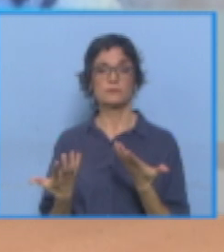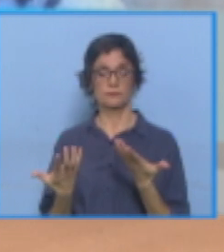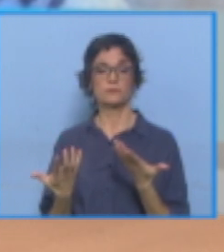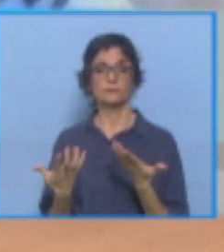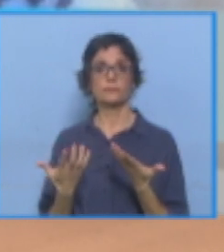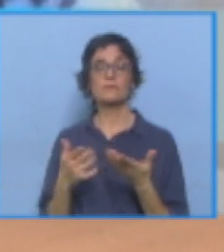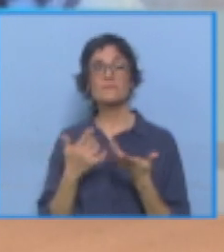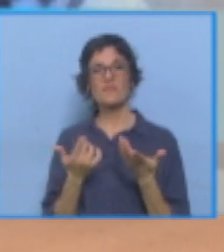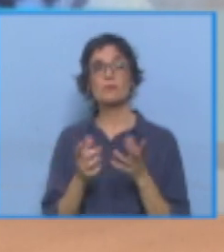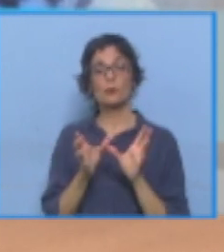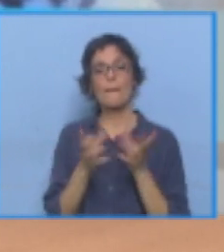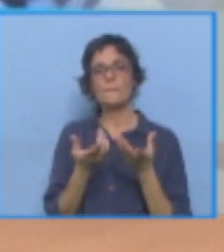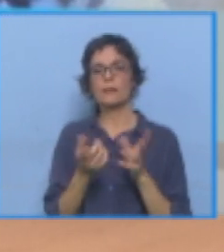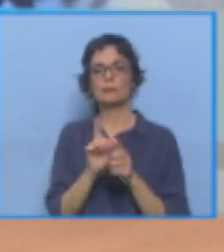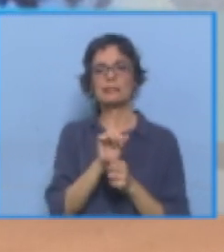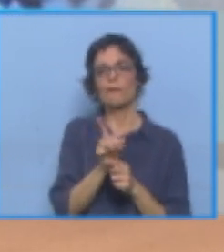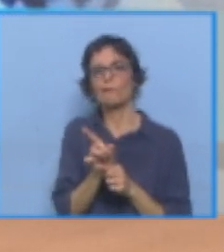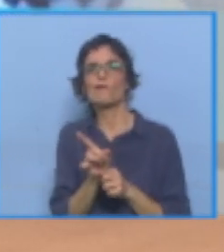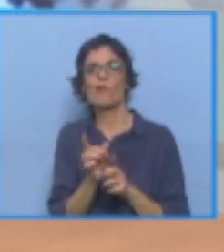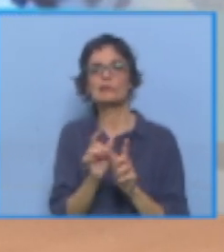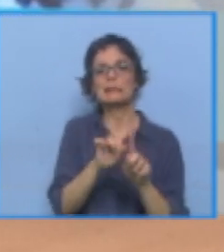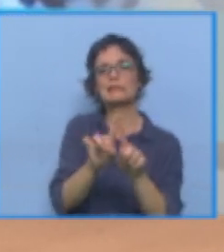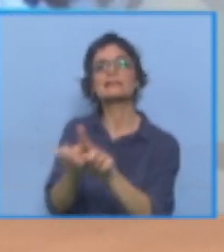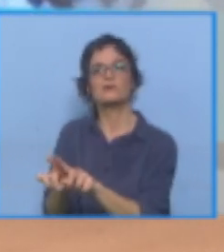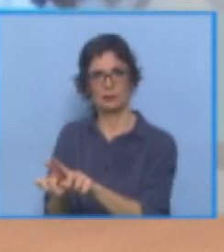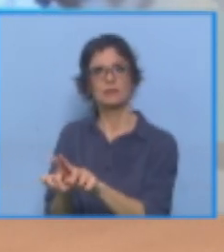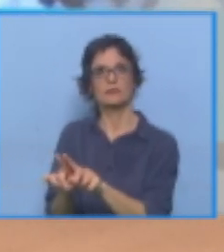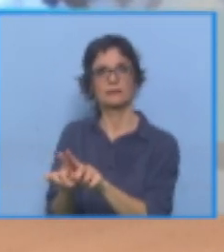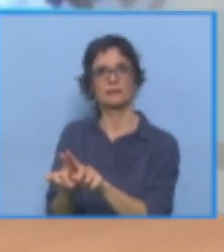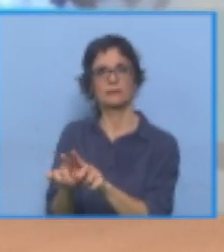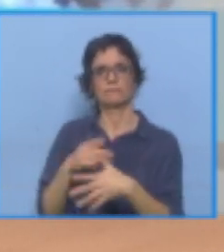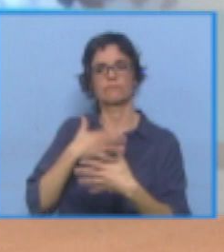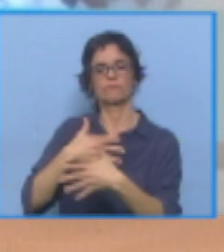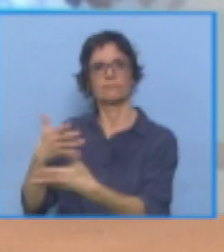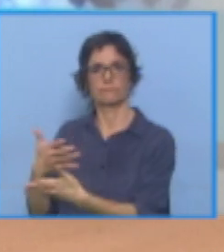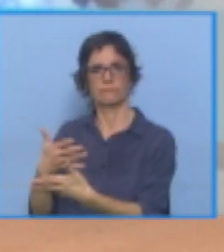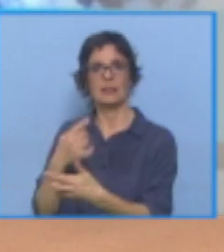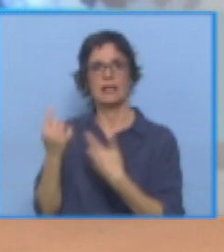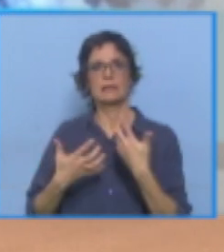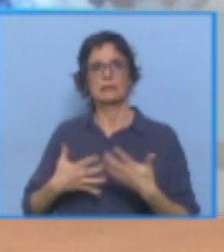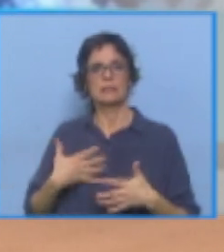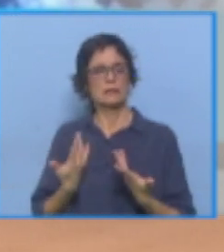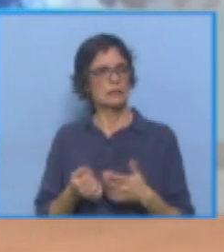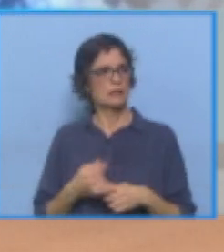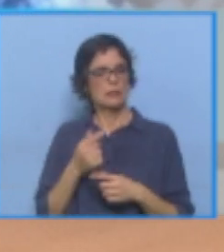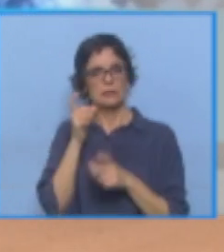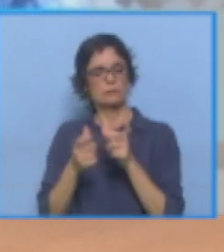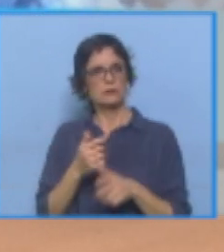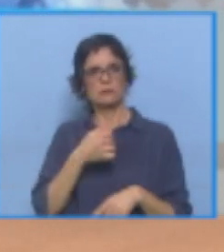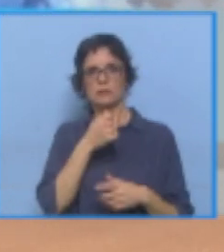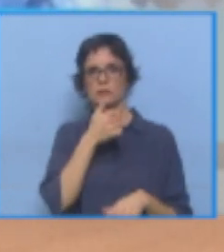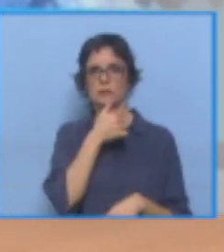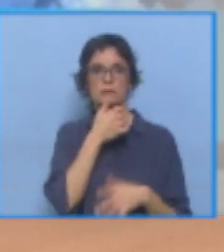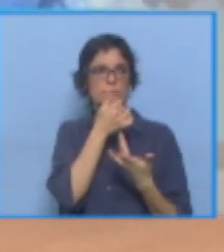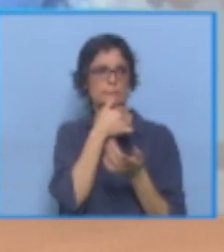há estas várias velocidades a que as coisas vão funcionando, que geram alguma impaciência, até, devo dizer, até algum mal-estar